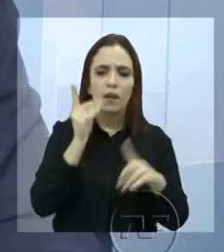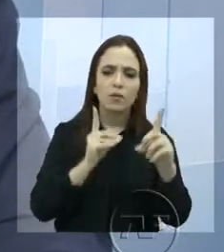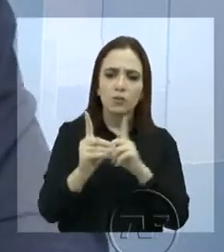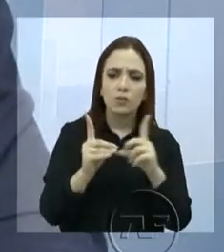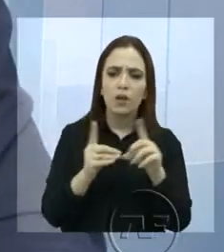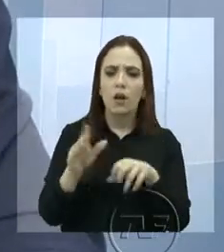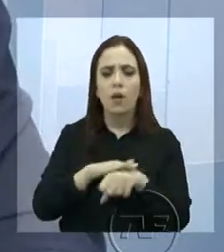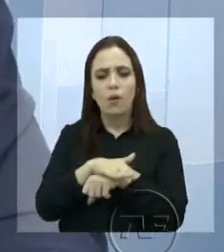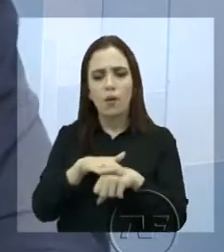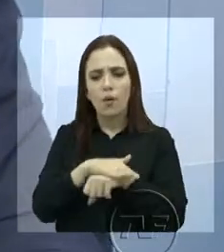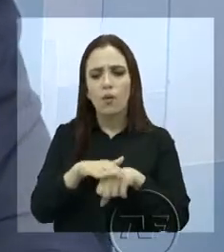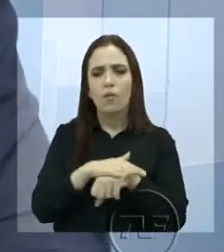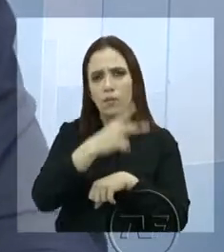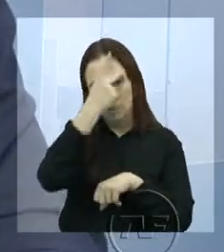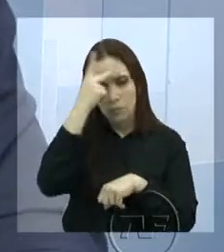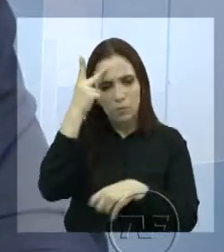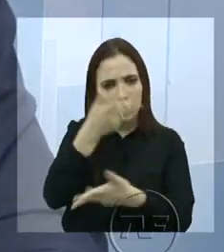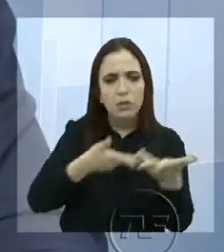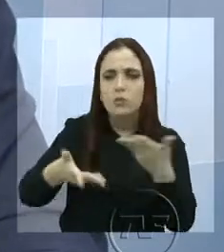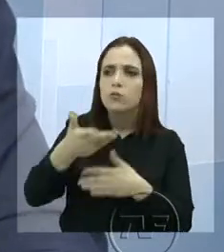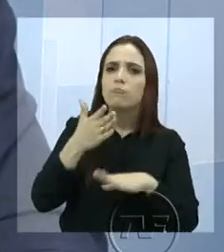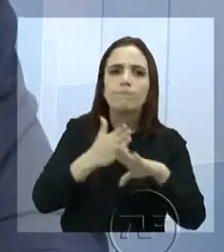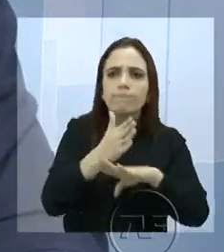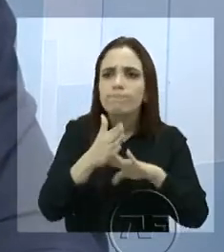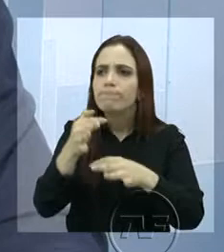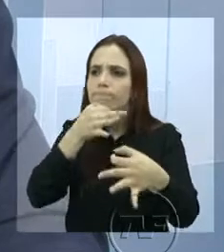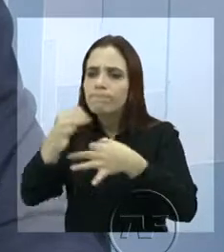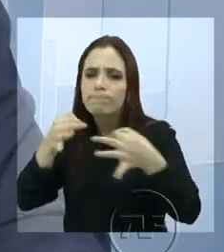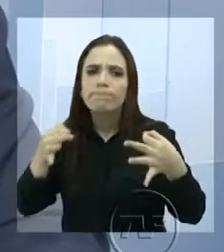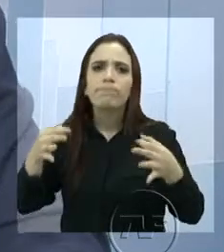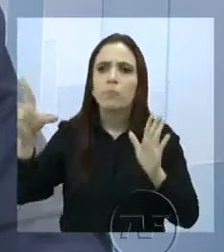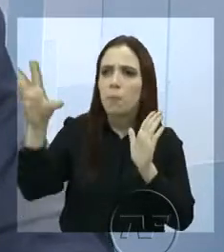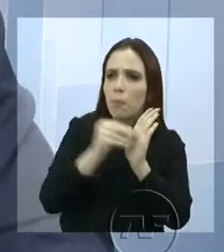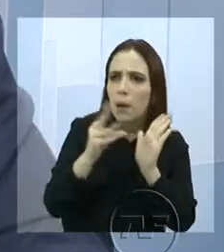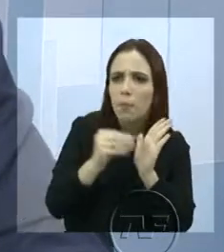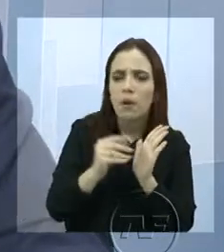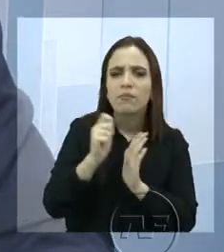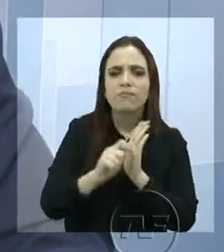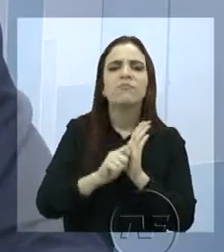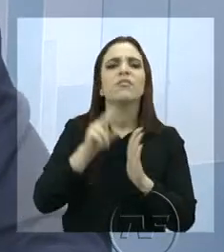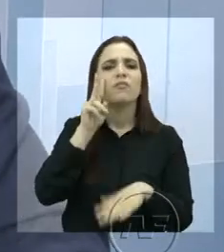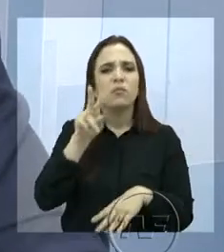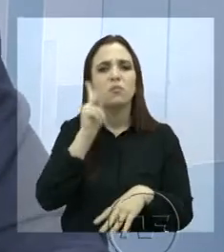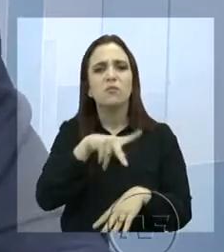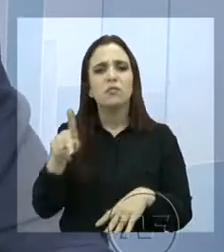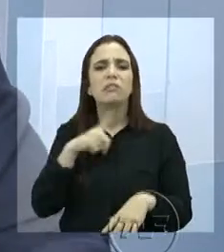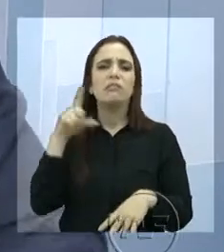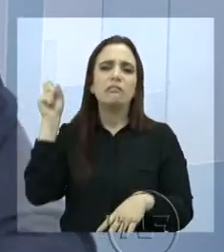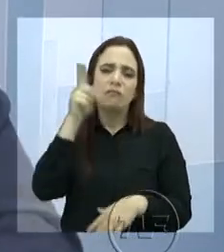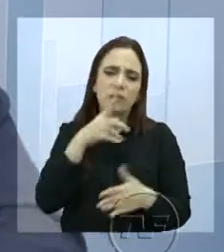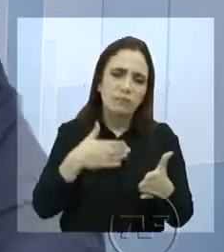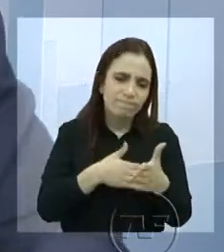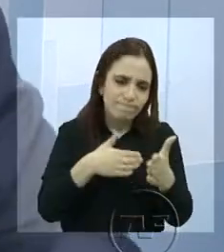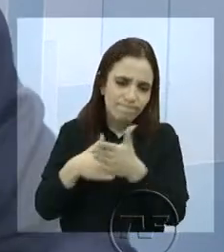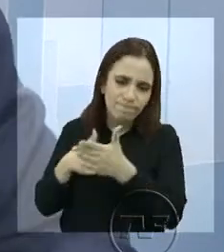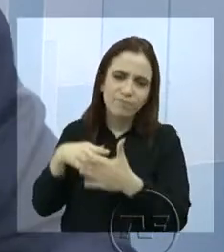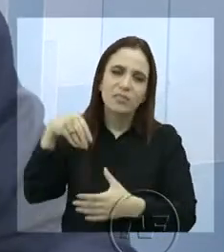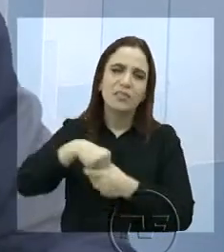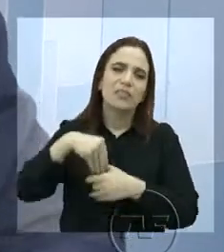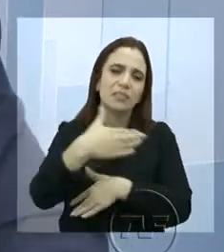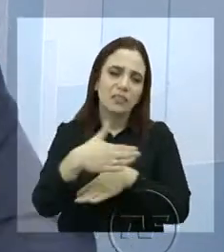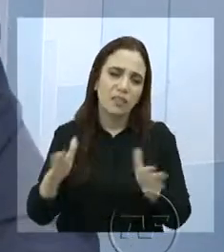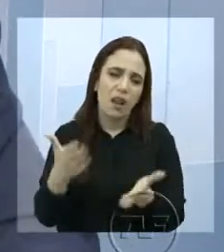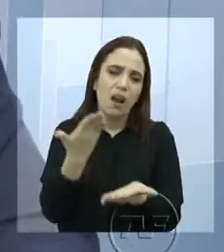com a população, ouvir as demandas da população, e vimos a dificuldade dos professores em sala de aula. Paulo, existe